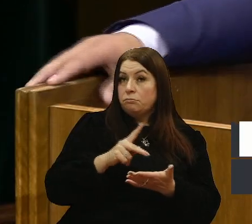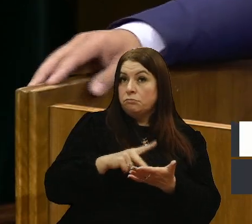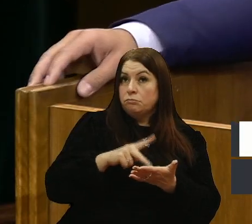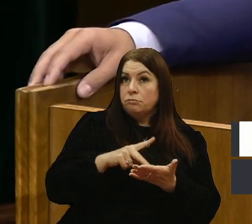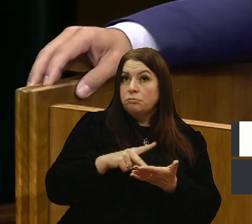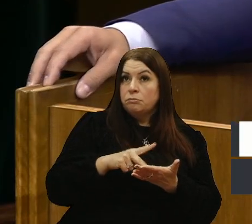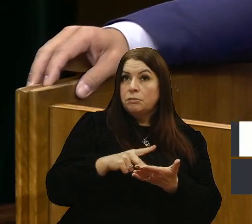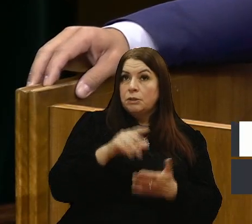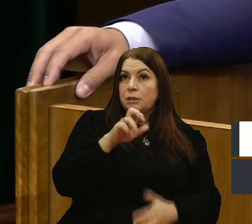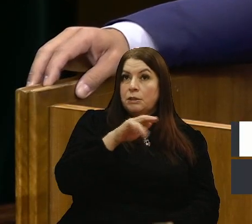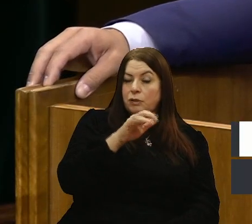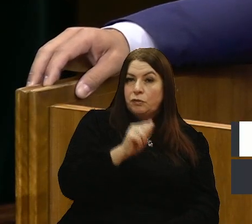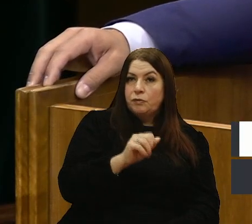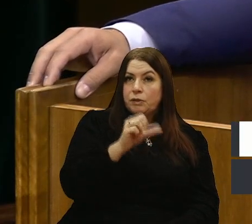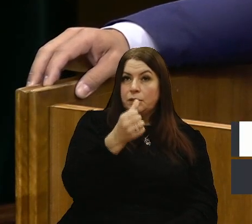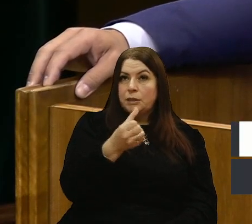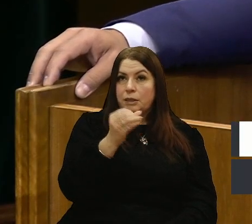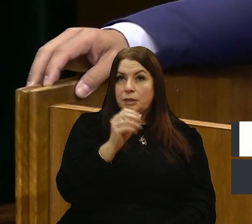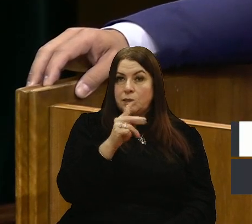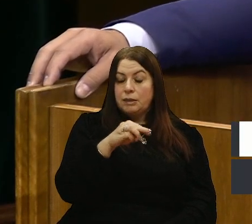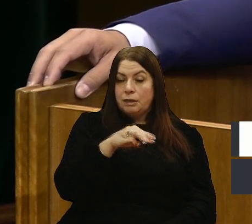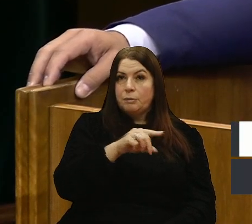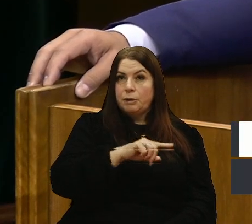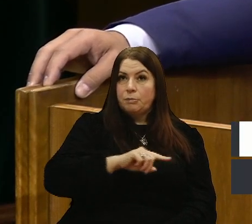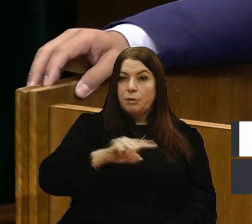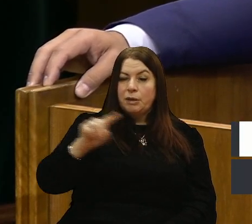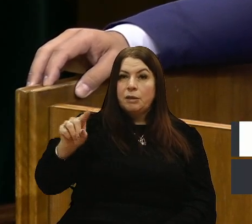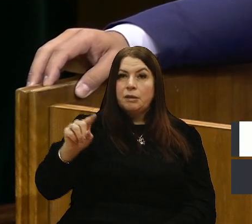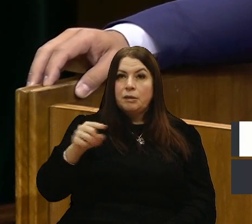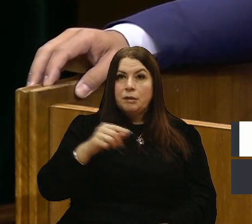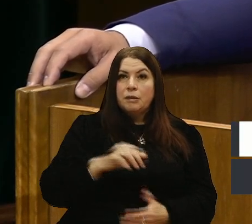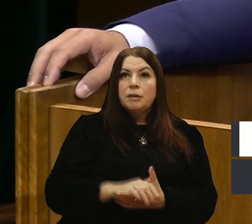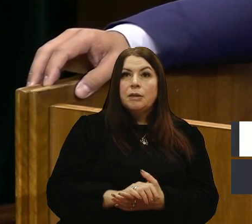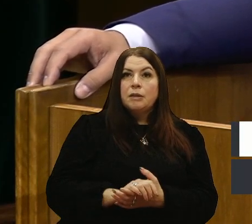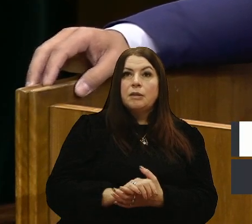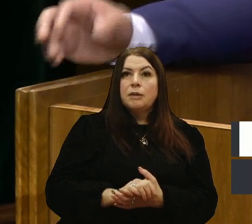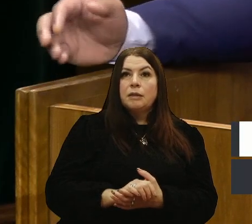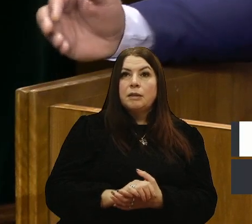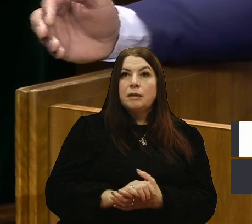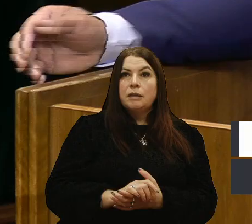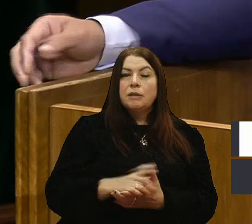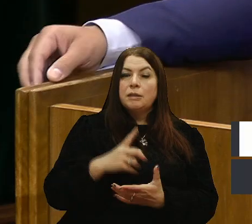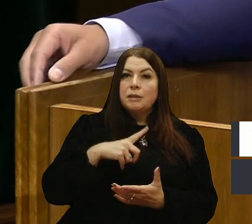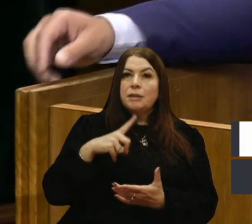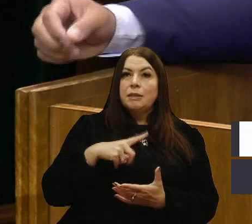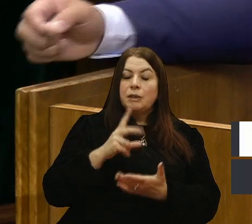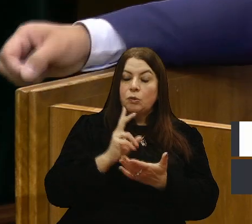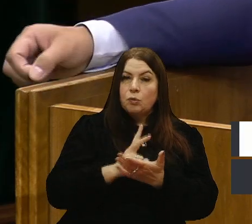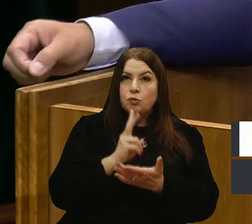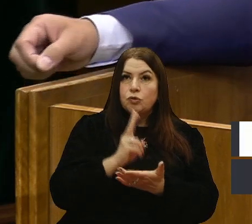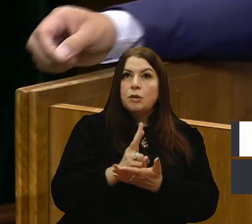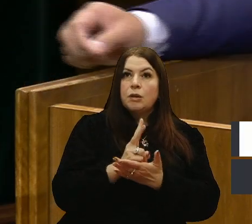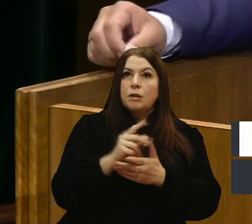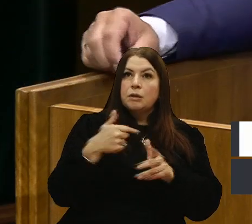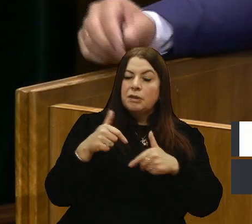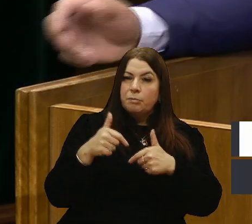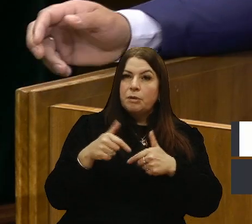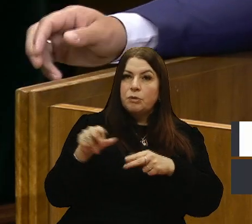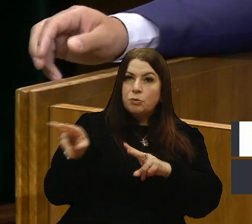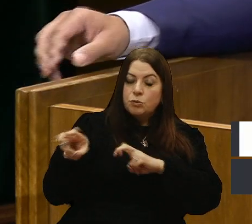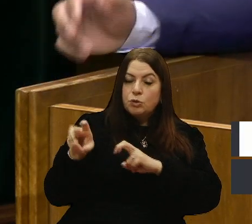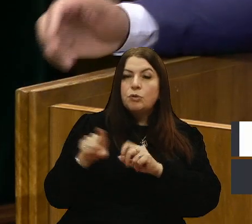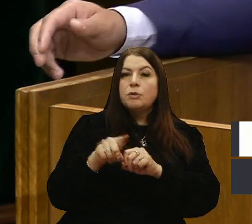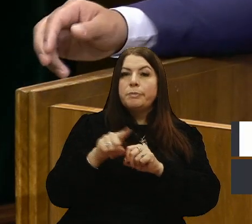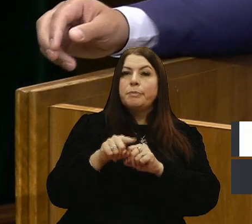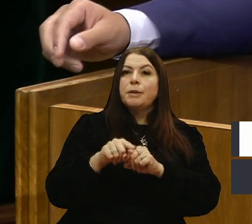Criúva a Caxias são 60 km e é um deslocamento grande. Então, a gente tem que manter esse serviço no interior para